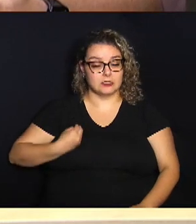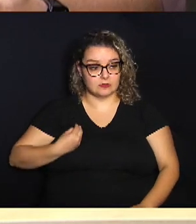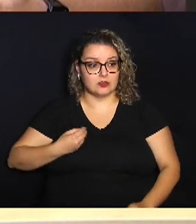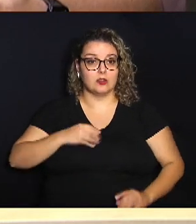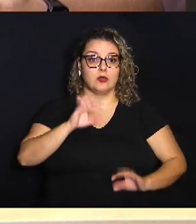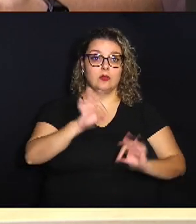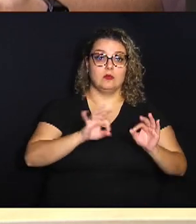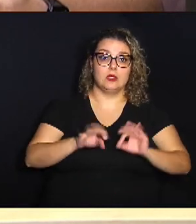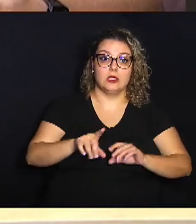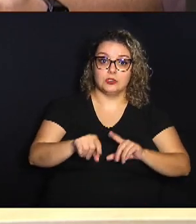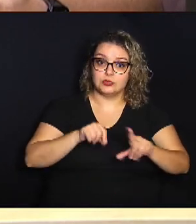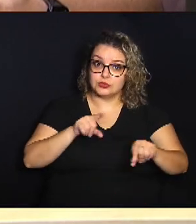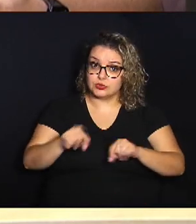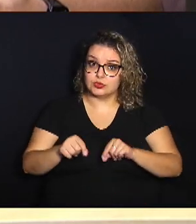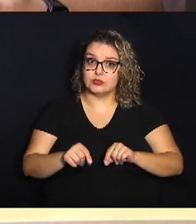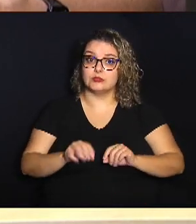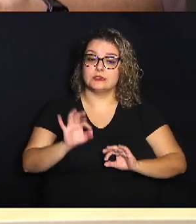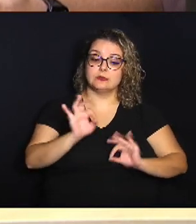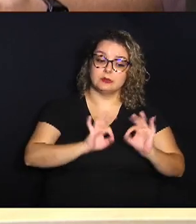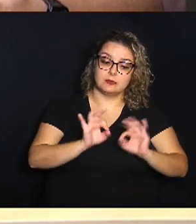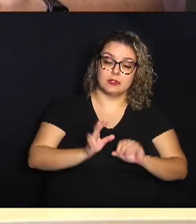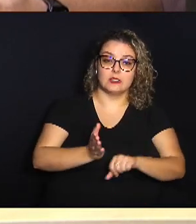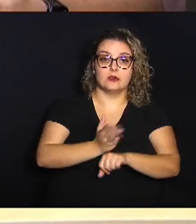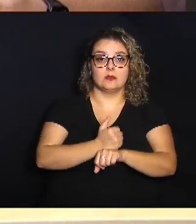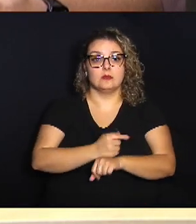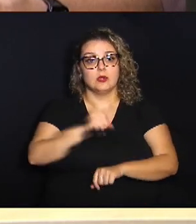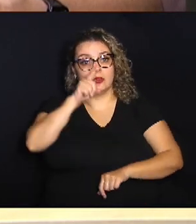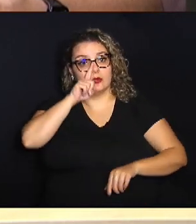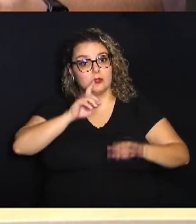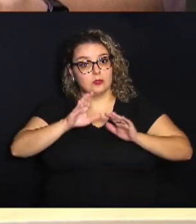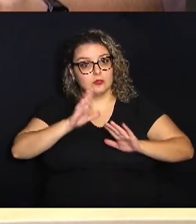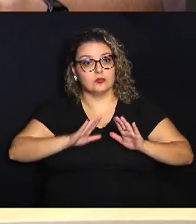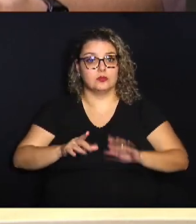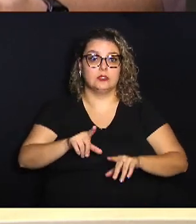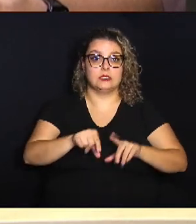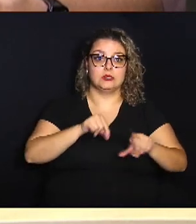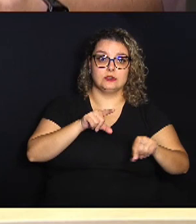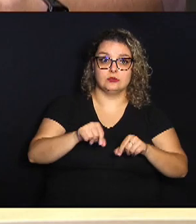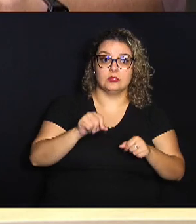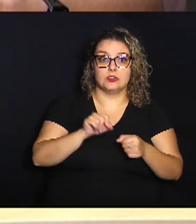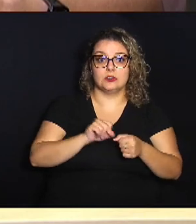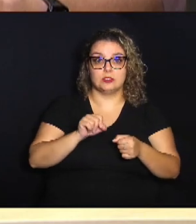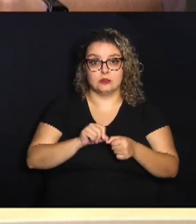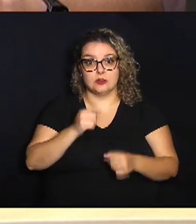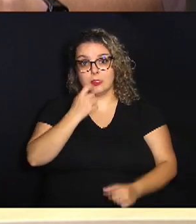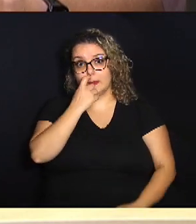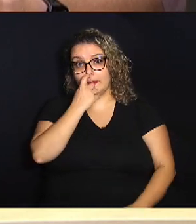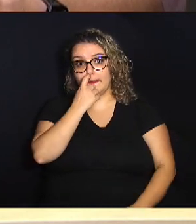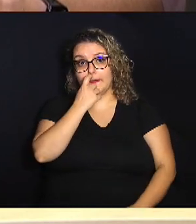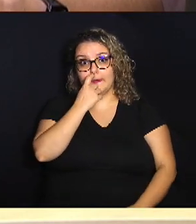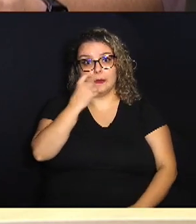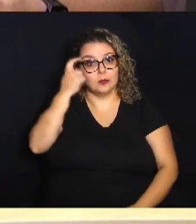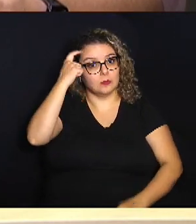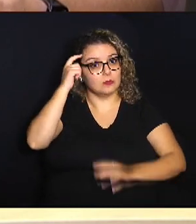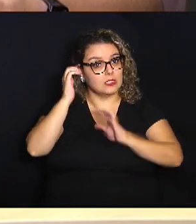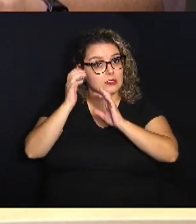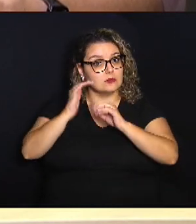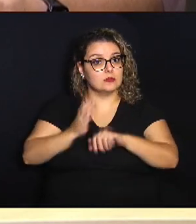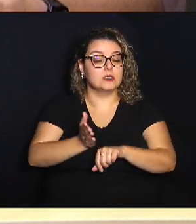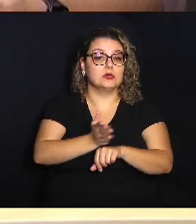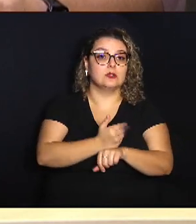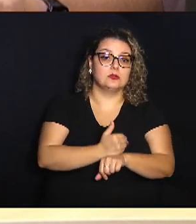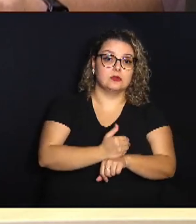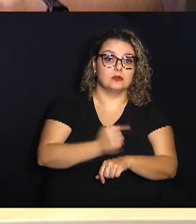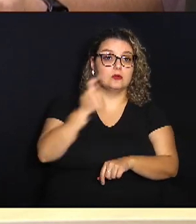da escolha, de você tomar cuidado nas escolhas que você faz, pensar com